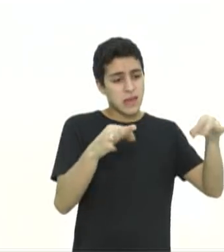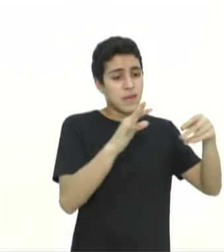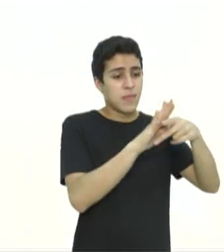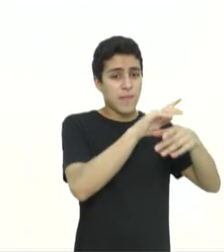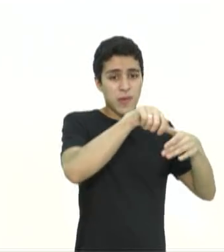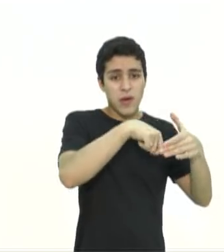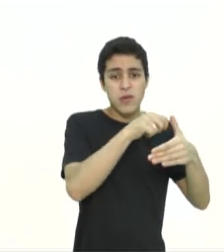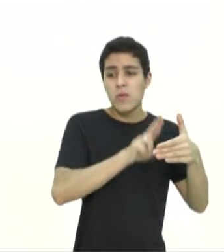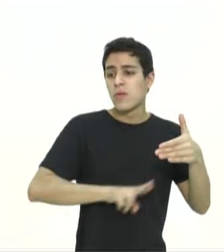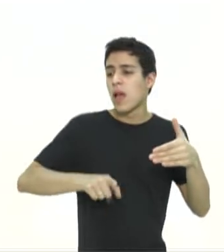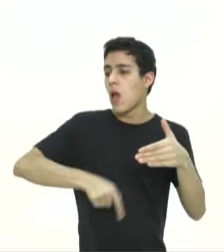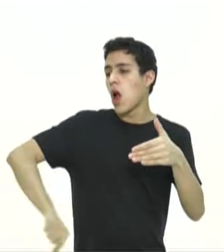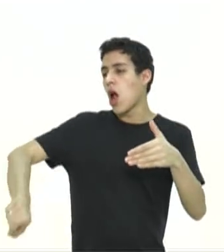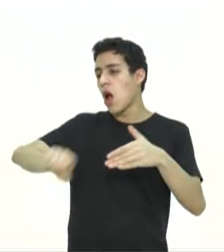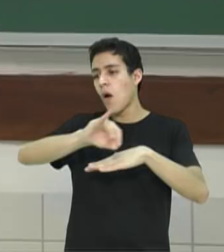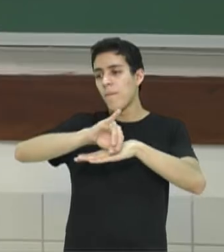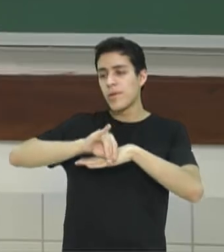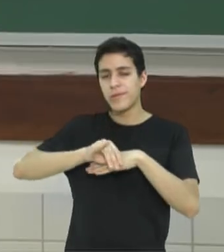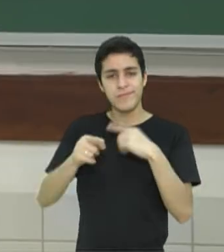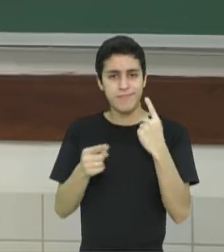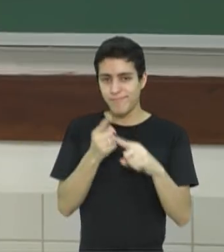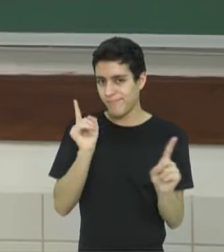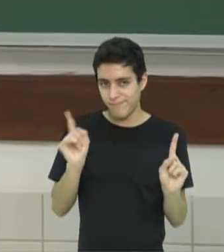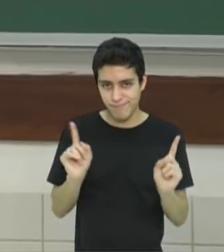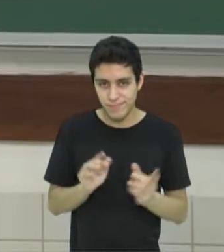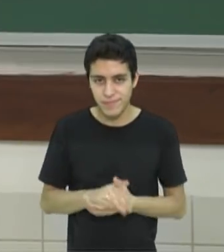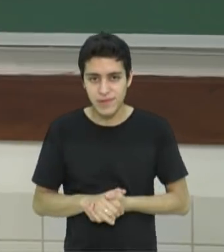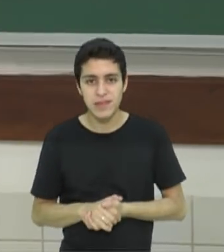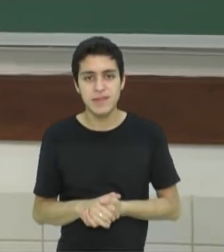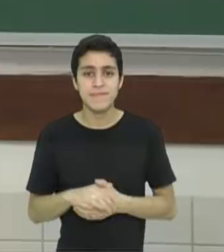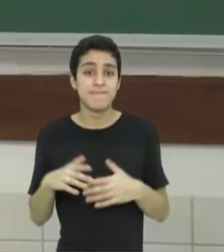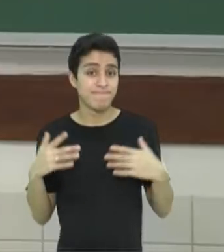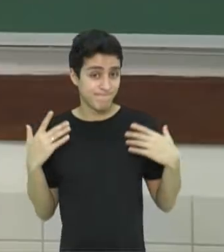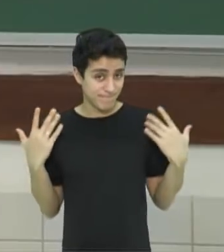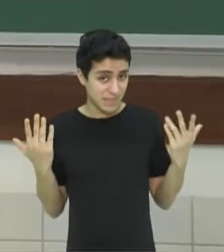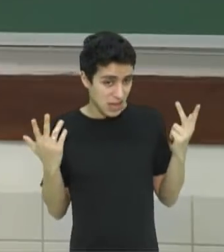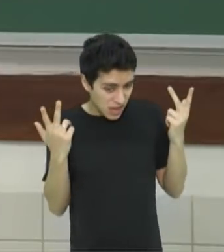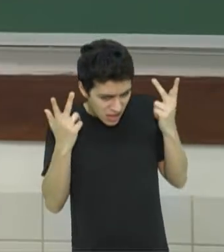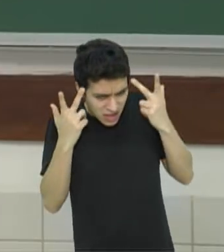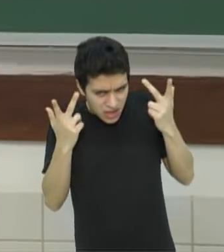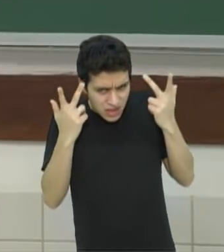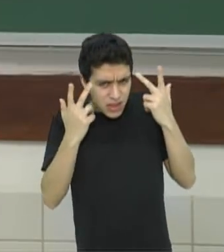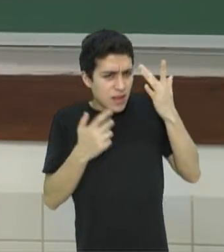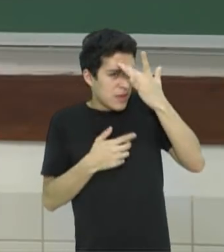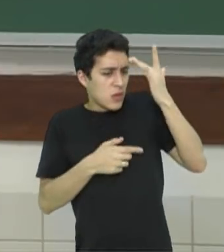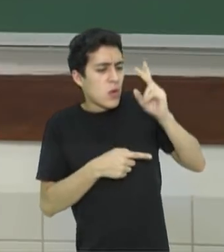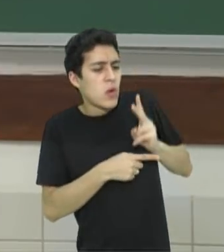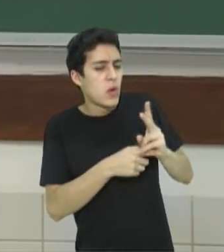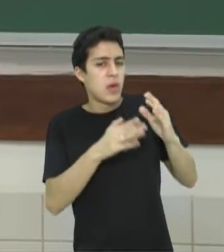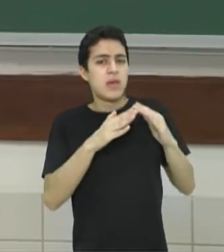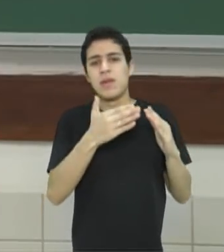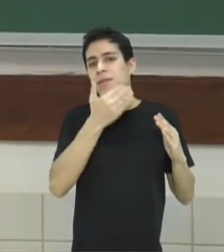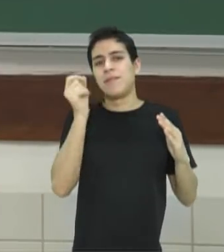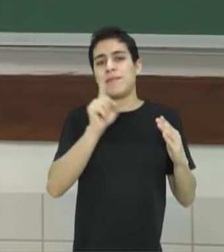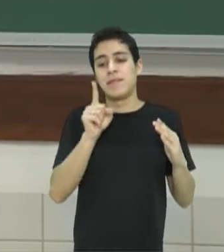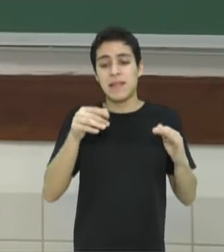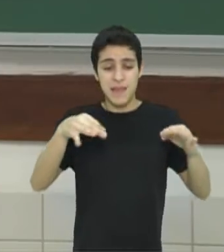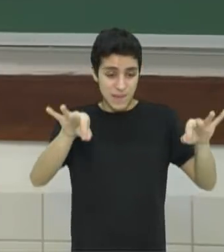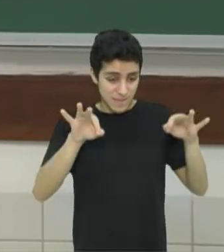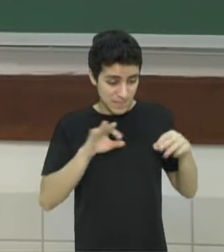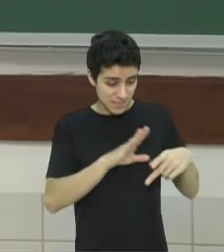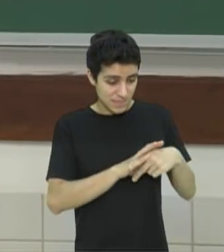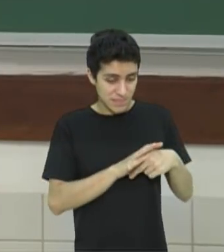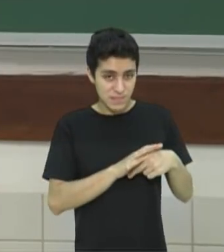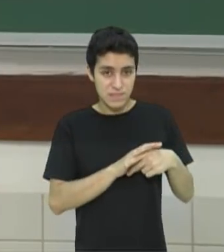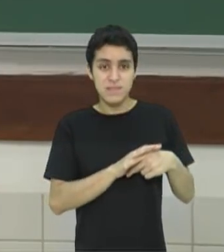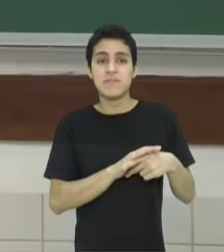cozinha sejam utilizados para outros fins. Então, geralmente, a pessoa que cuida da casa não gosta que o pano de